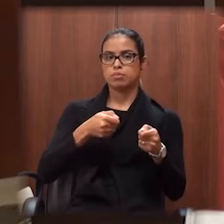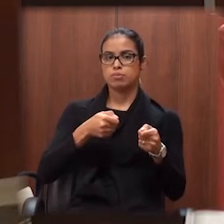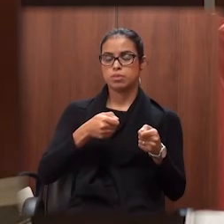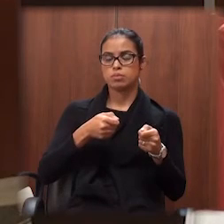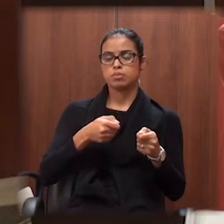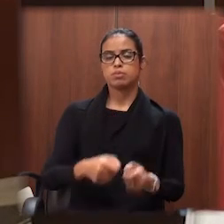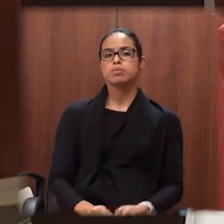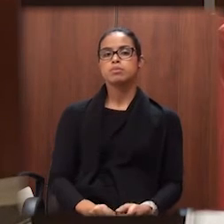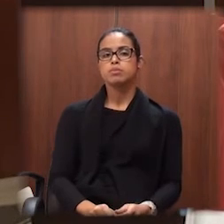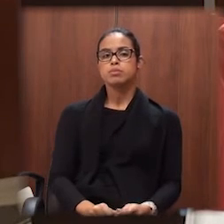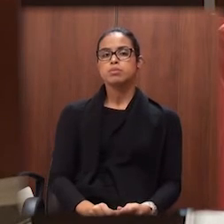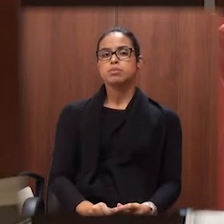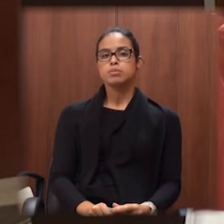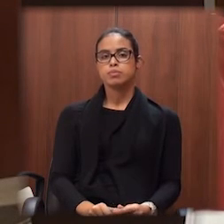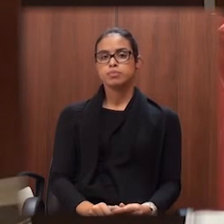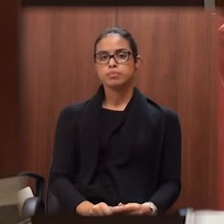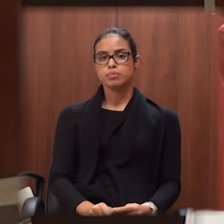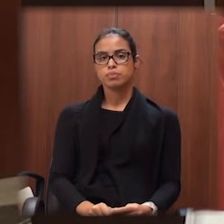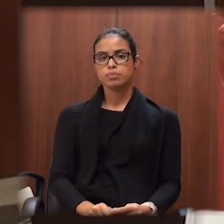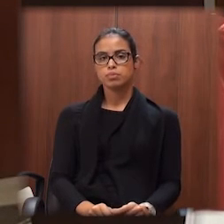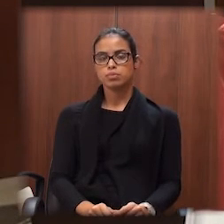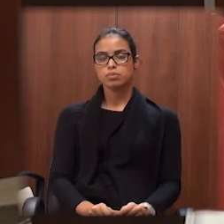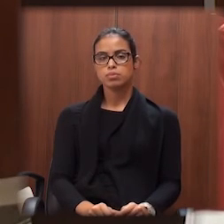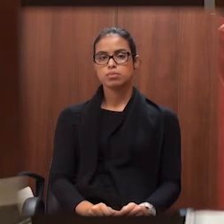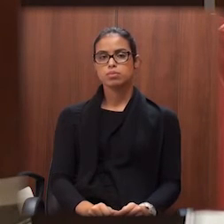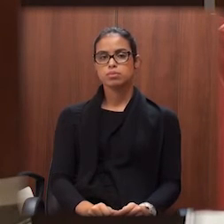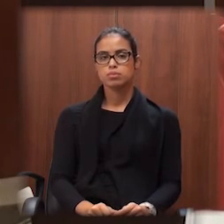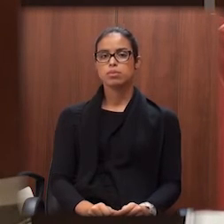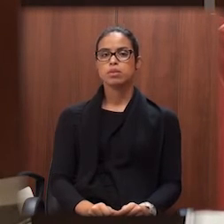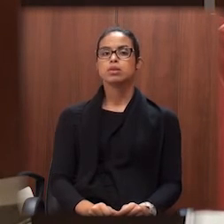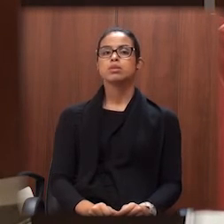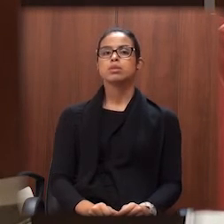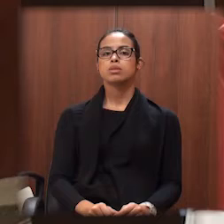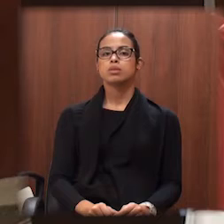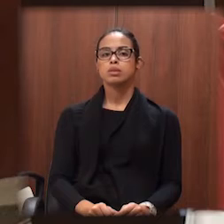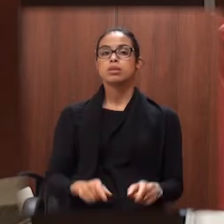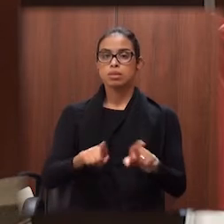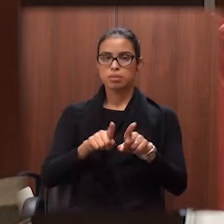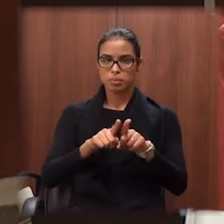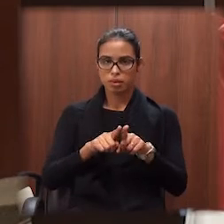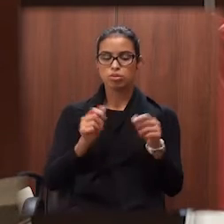inclusive agora com o plano que o CONDEP